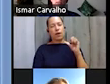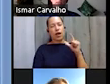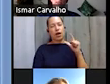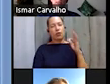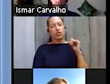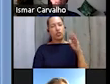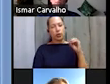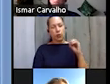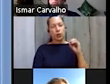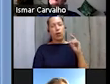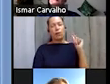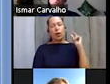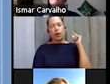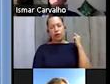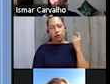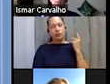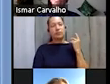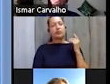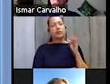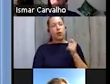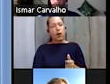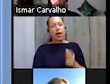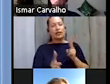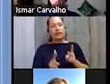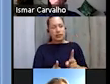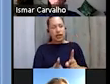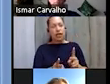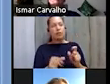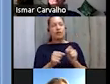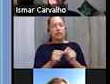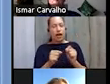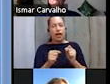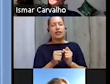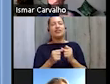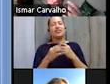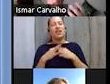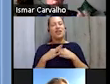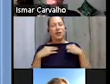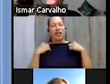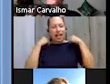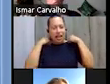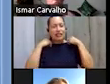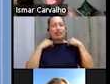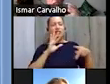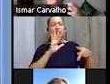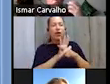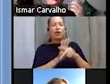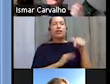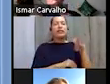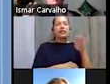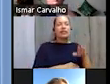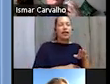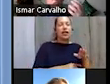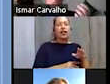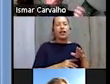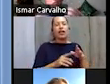da República Dominicana, quase sempre efeitos polares, tem essa tradição de queima, um pouco como incenso, como